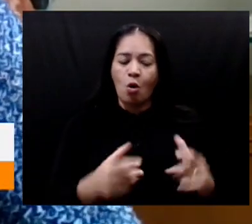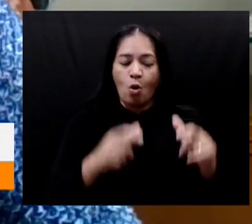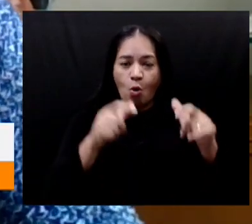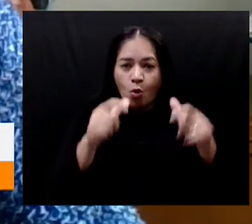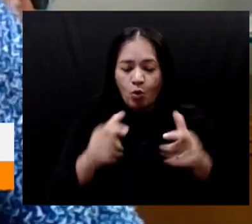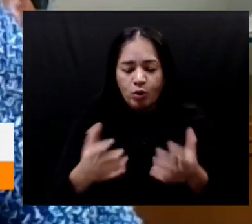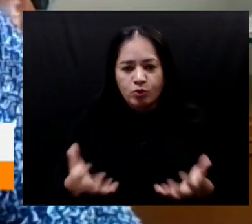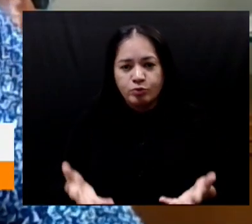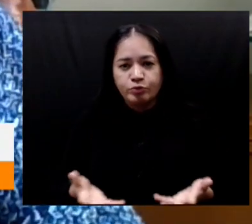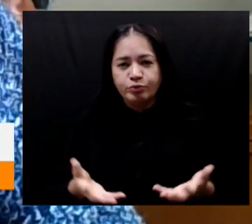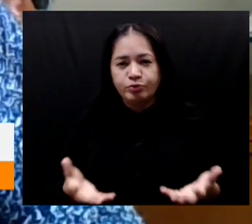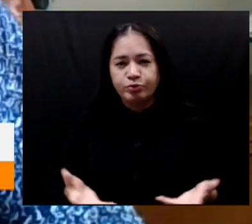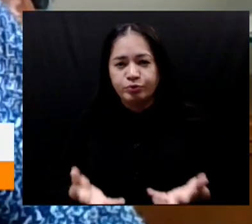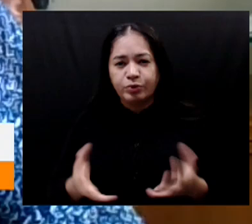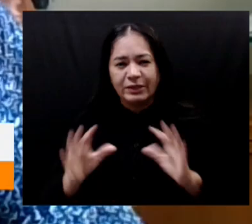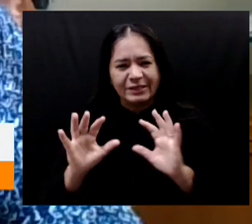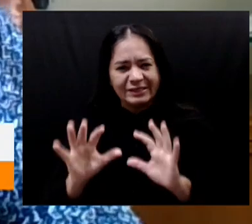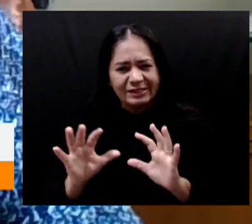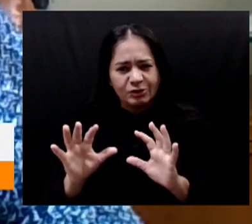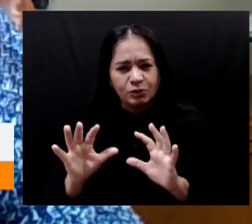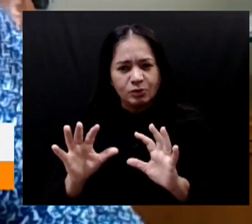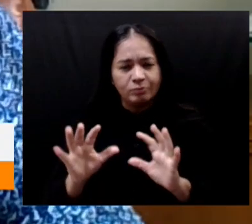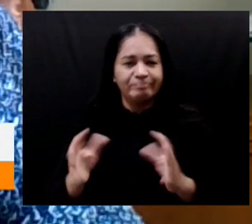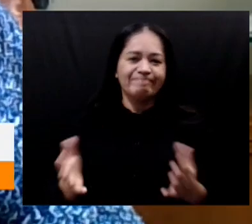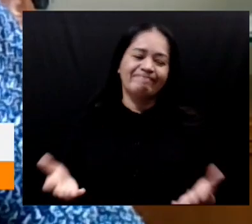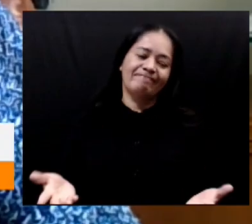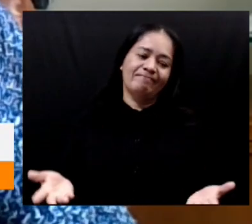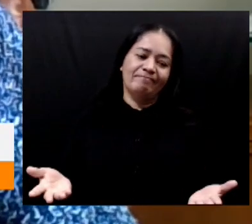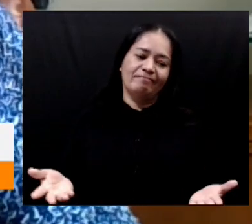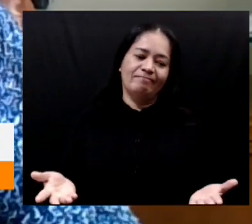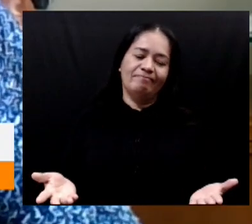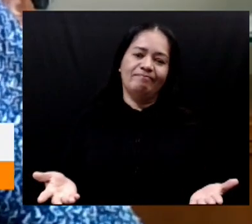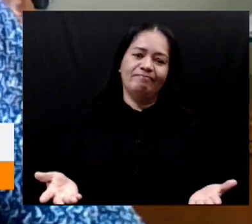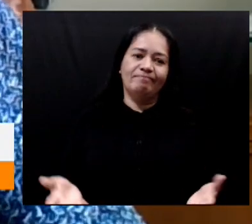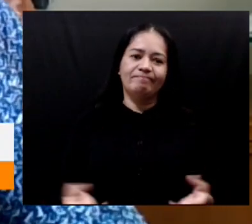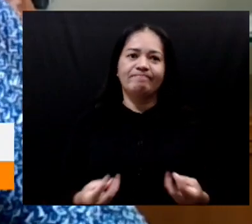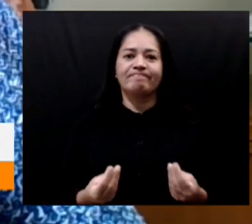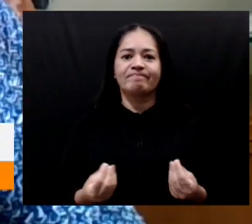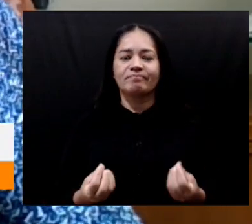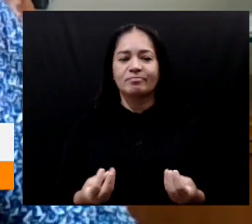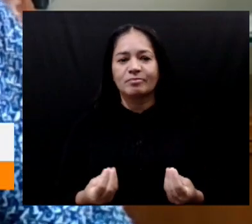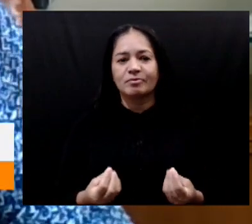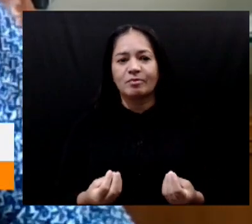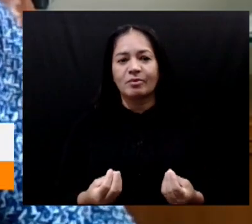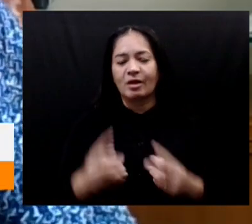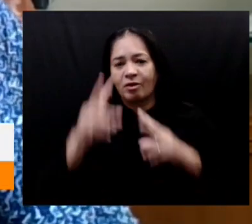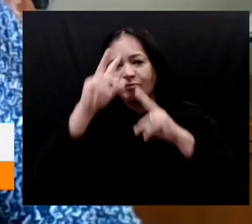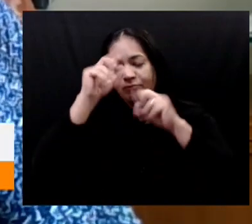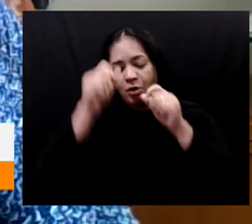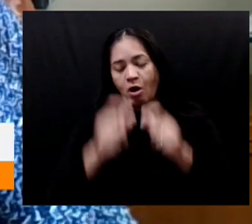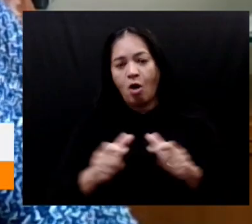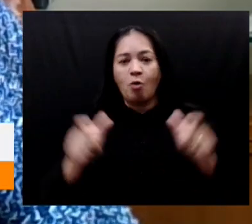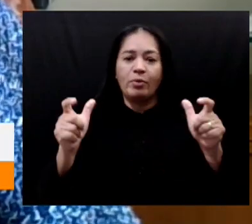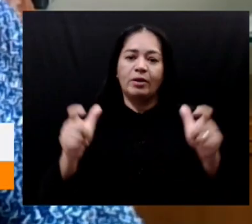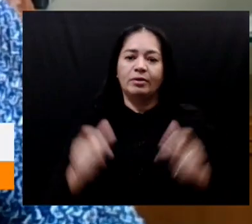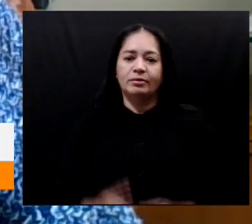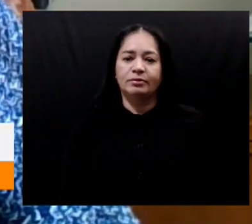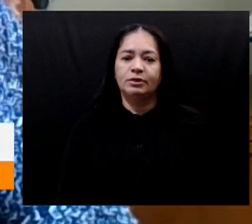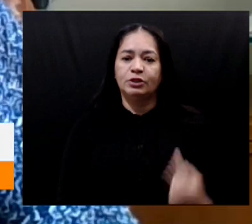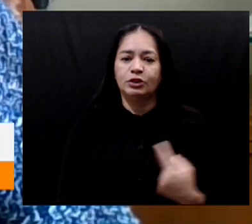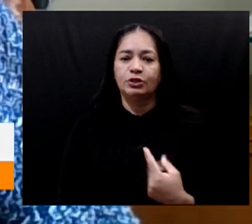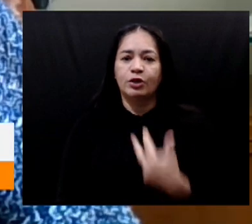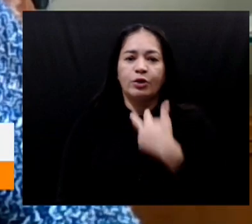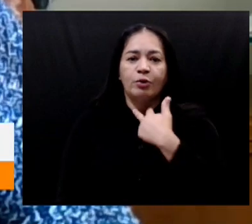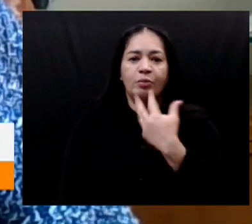e potencializa, isso tende a se fortalecer. E a gente não pode esquecer que nós